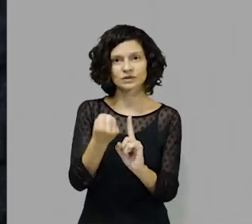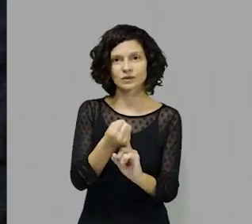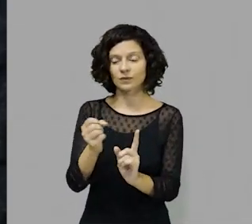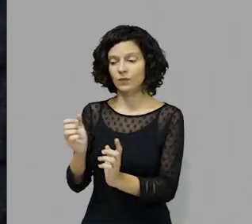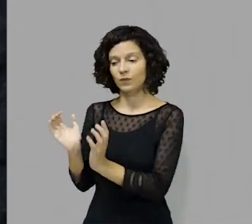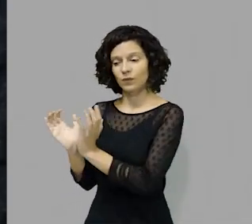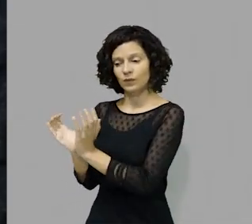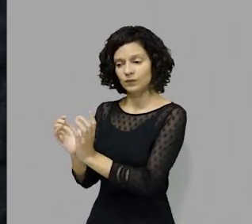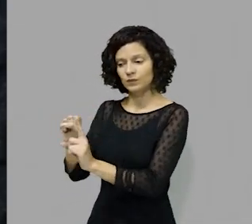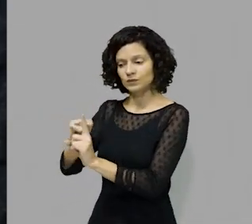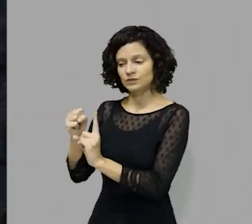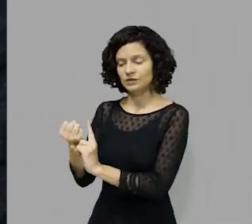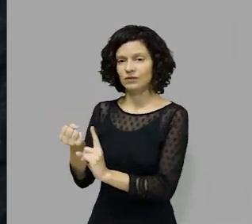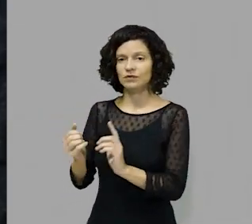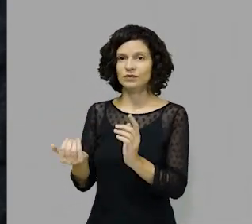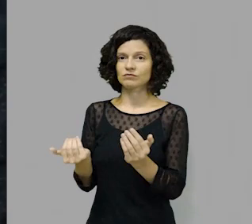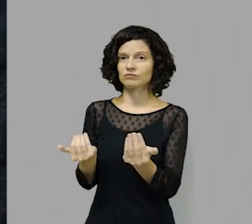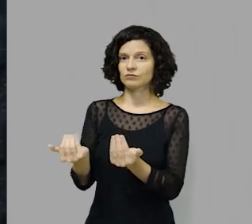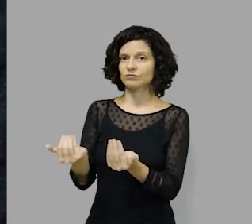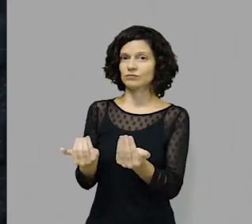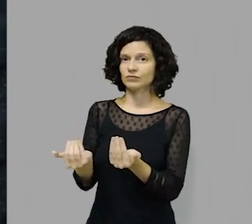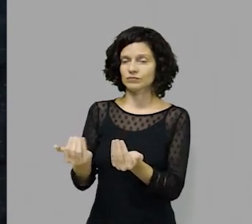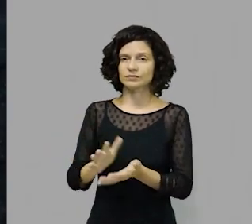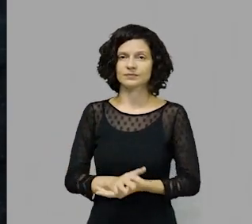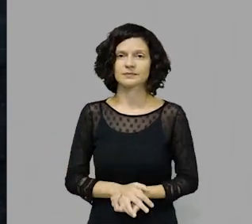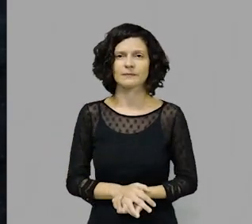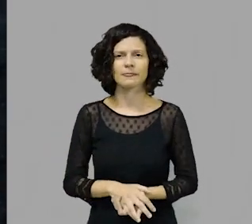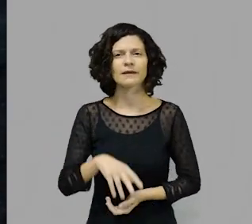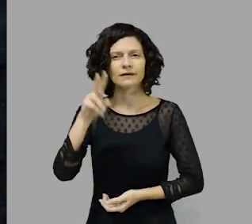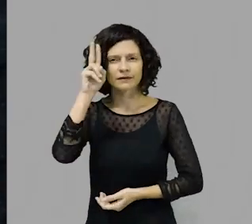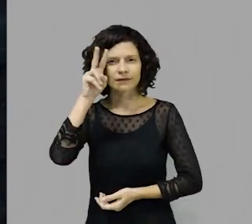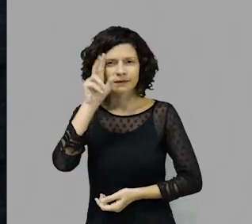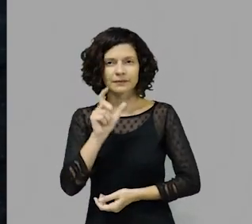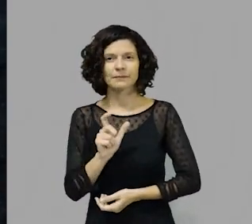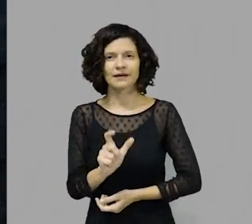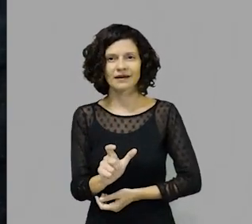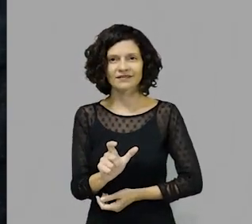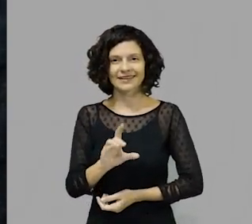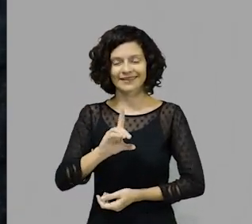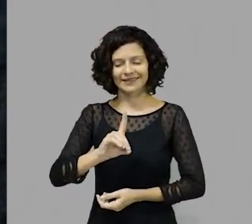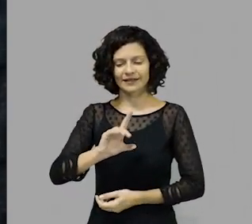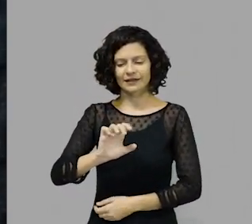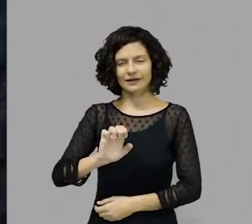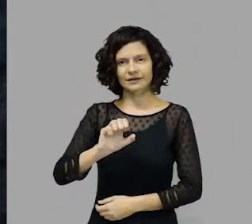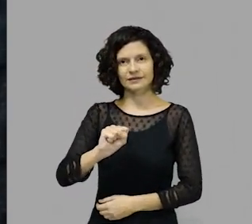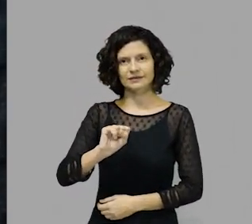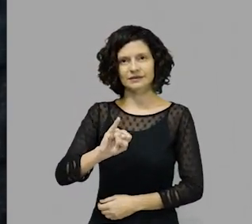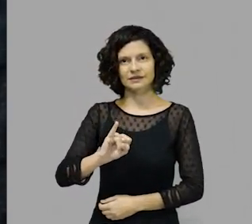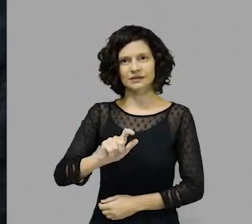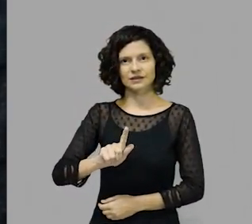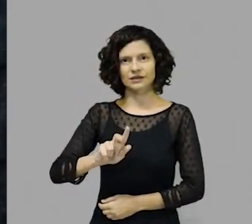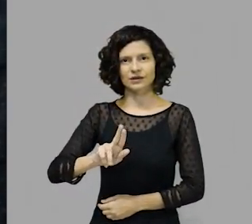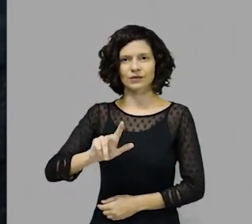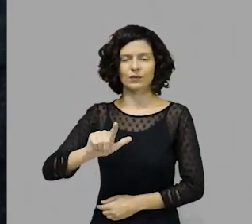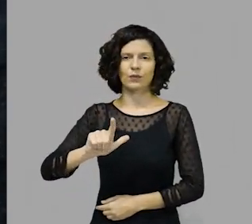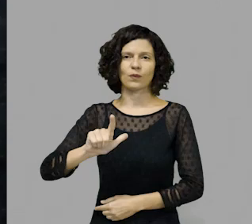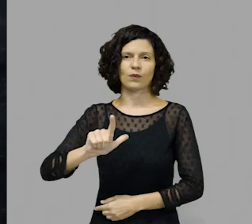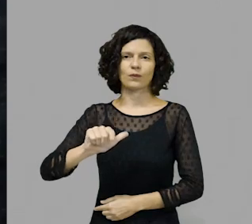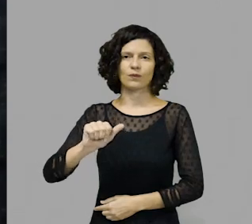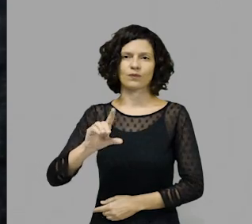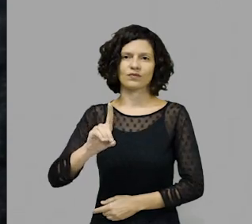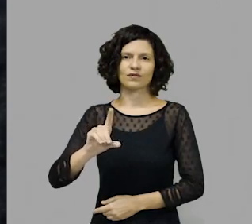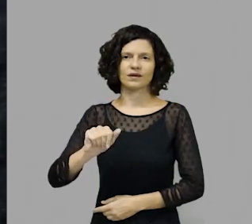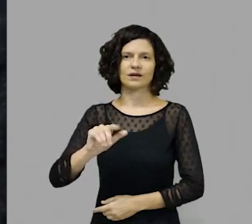grupo. Lembra que desigualdade é uma coisa comparativa. Eu não posso falar de desigualdade no sentido